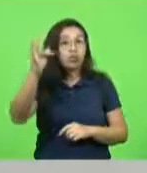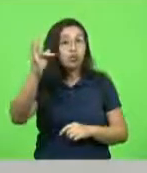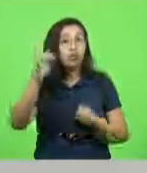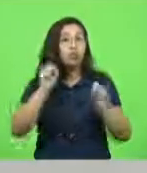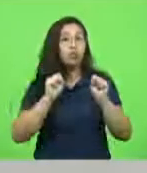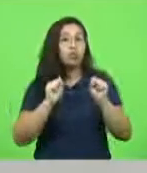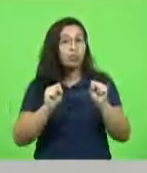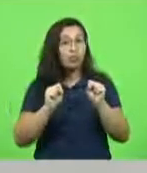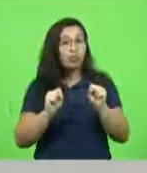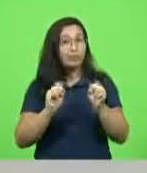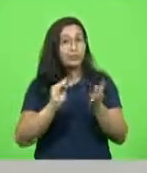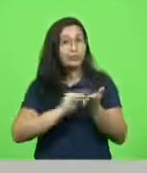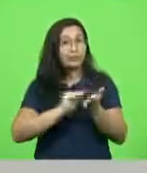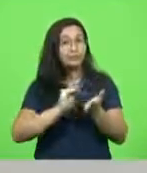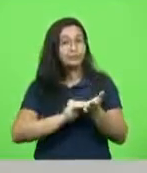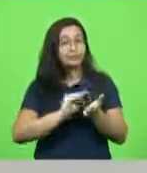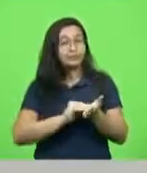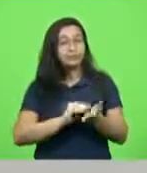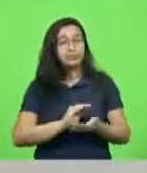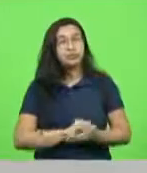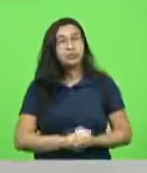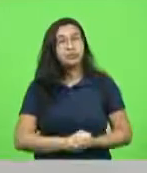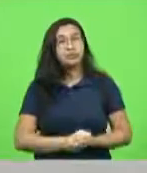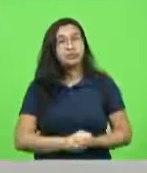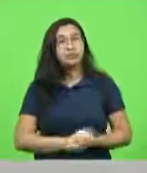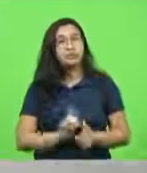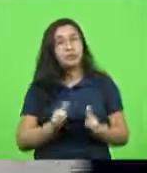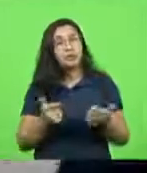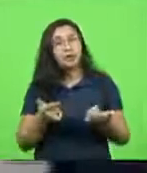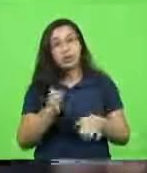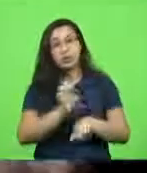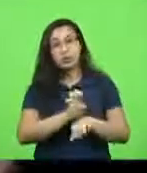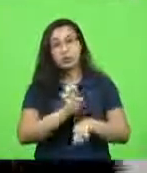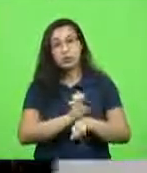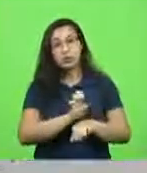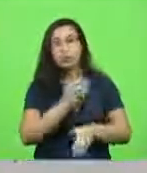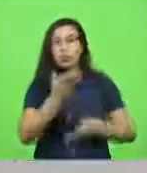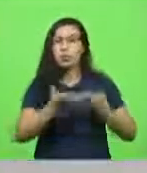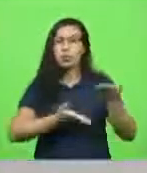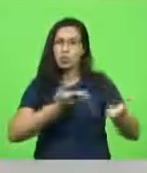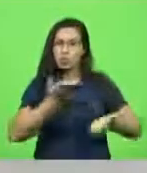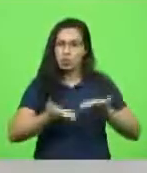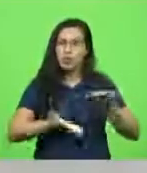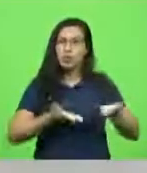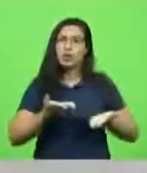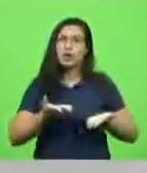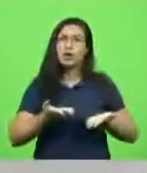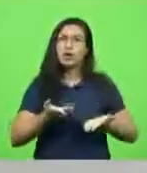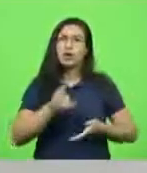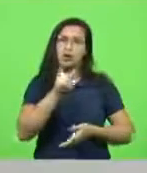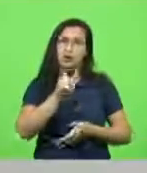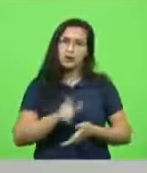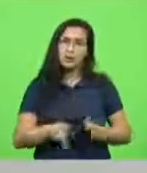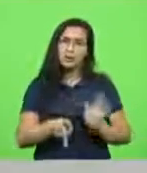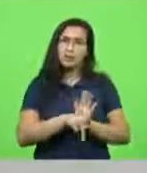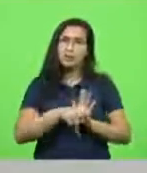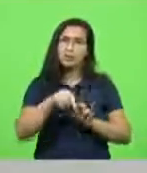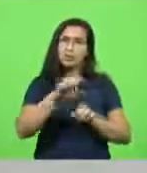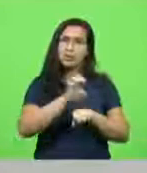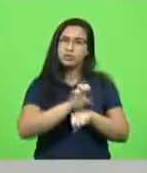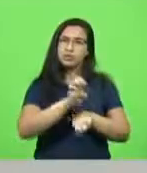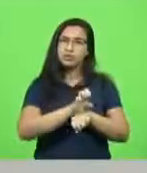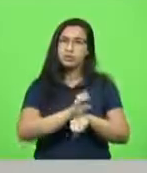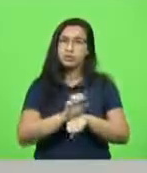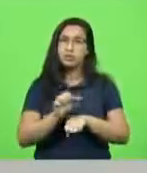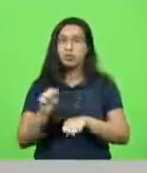fazer falta então o Estado tem que cuidar do que a seu governo federal tem que